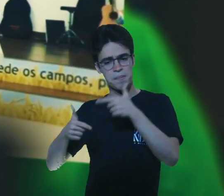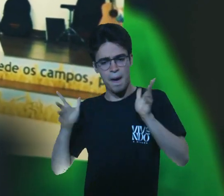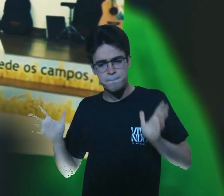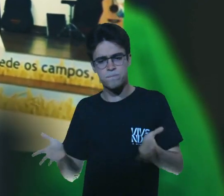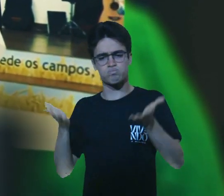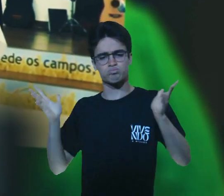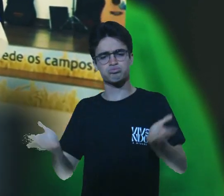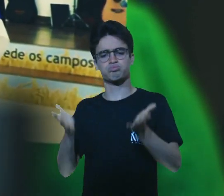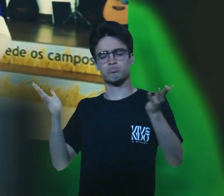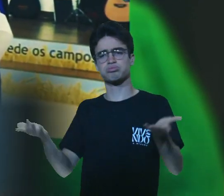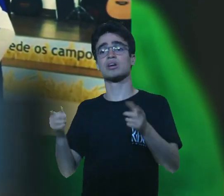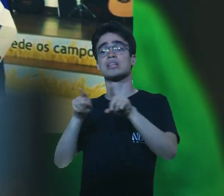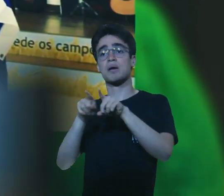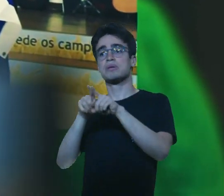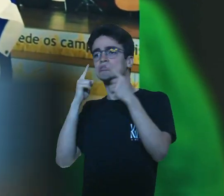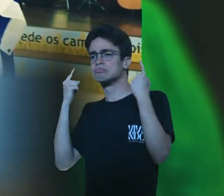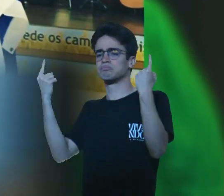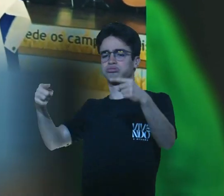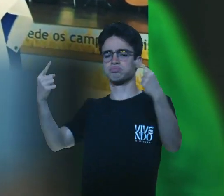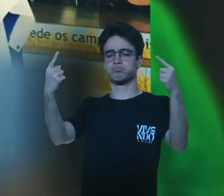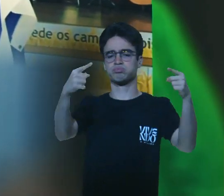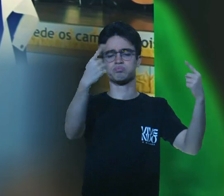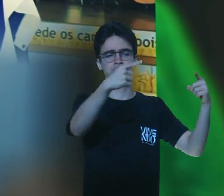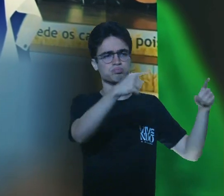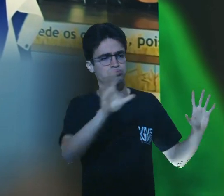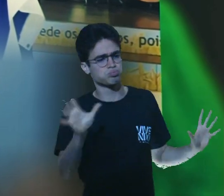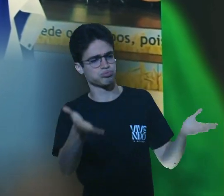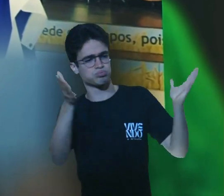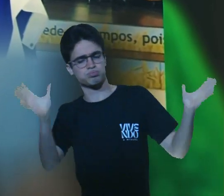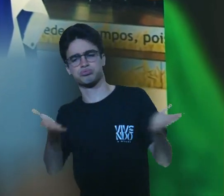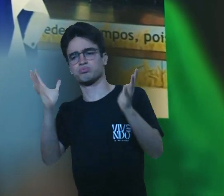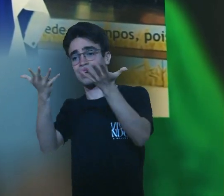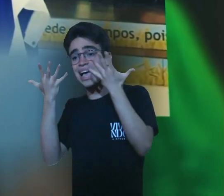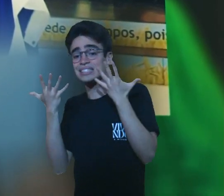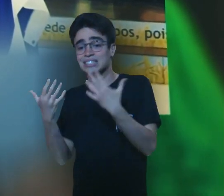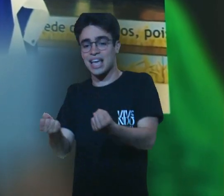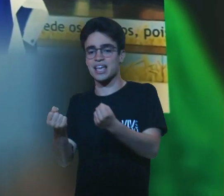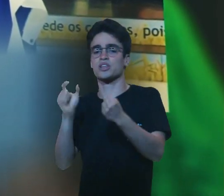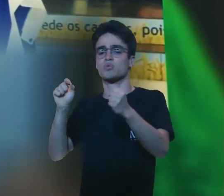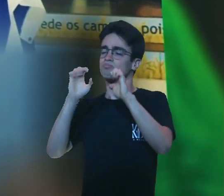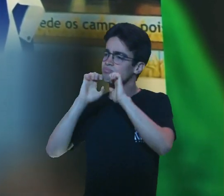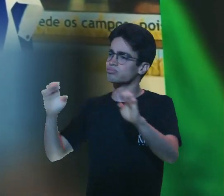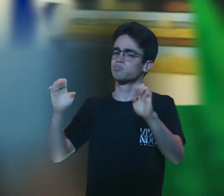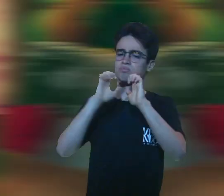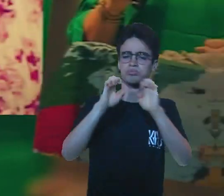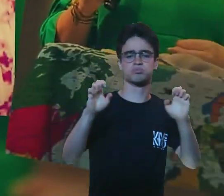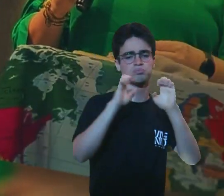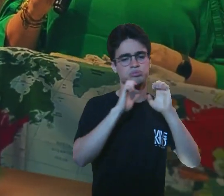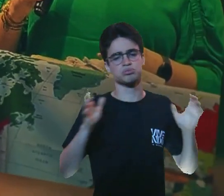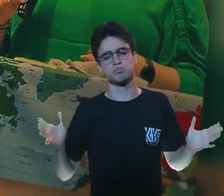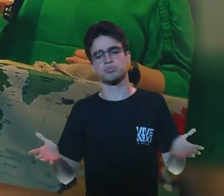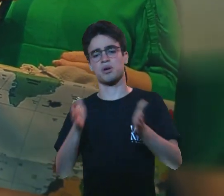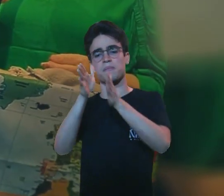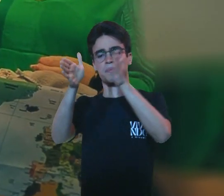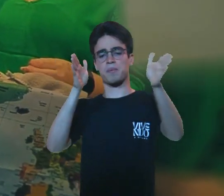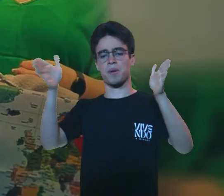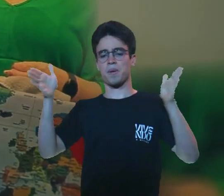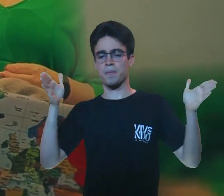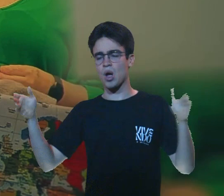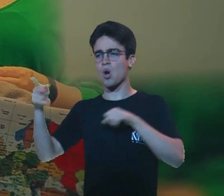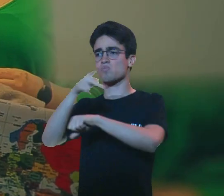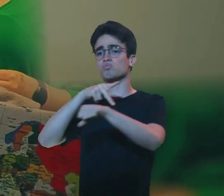mobilização, desafia indivíduos e comunidades a se engajarem no avanço do Evangelho entre os povos através